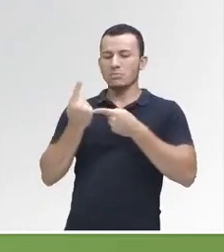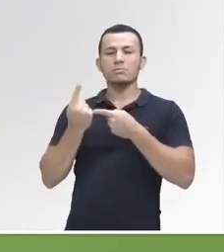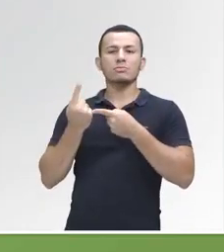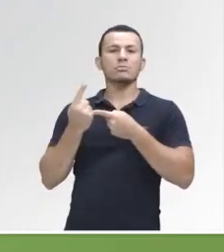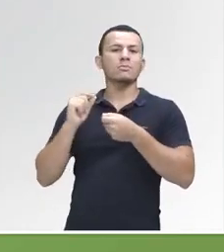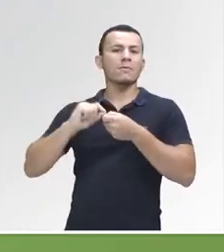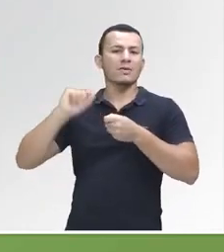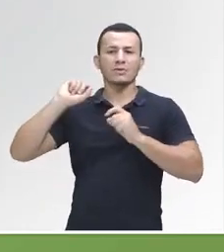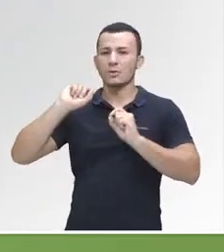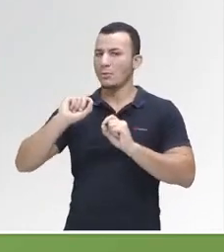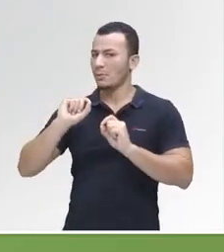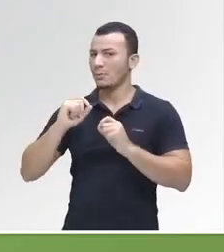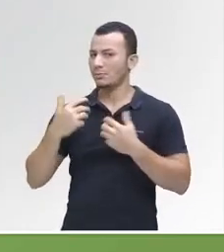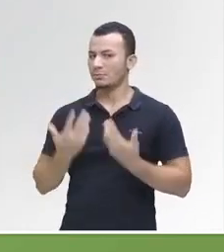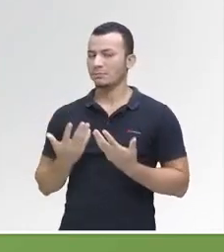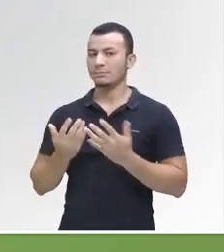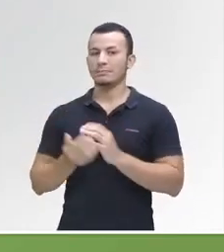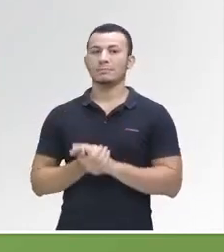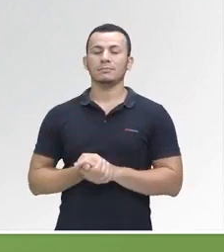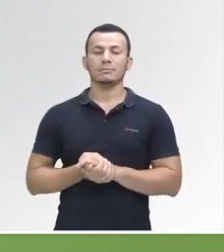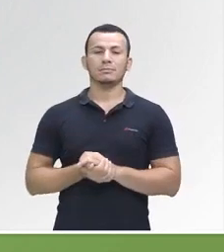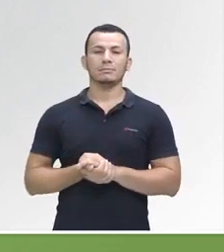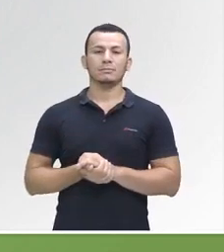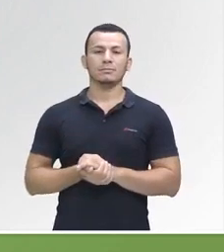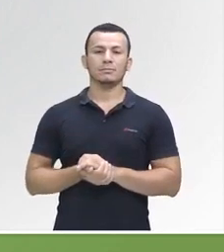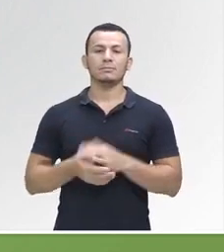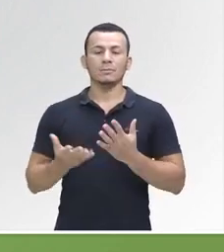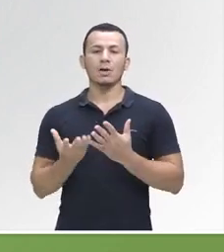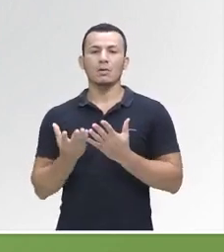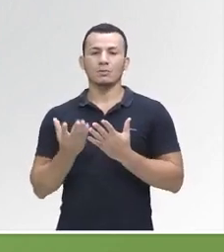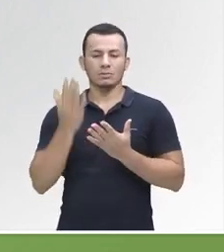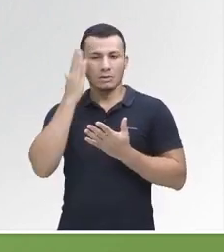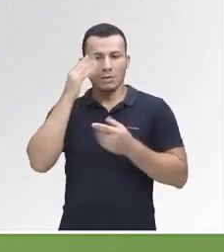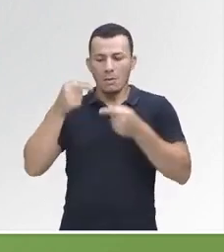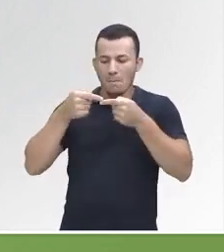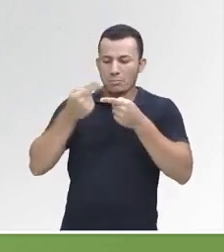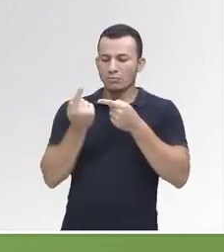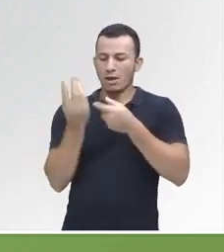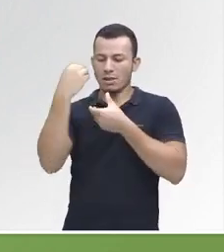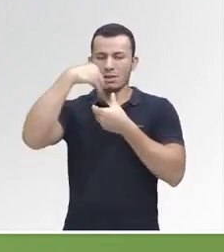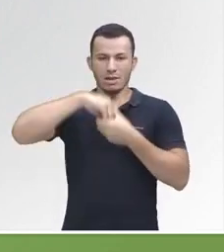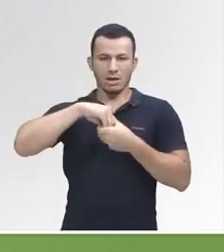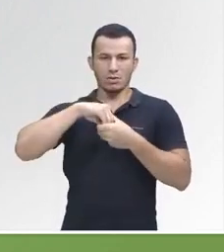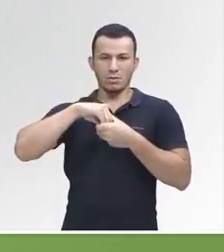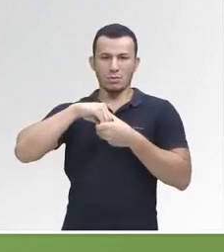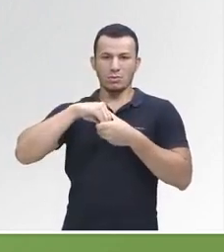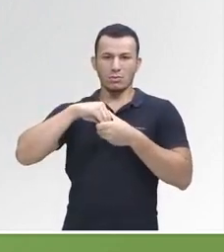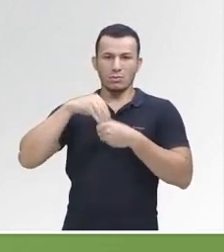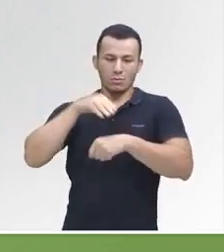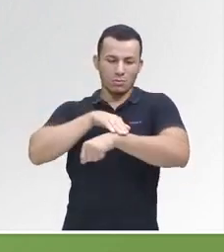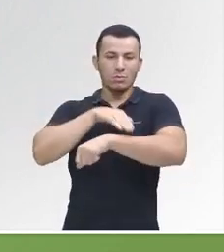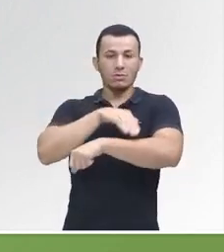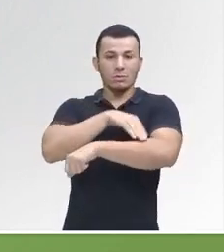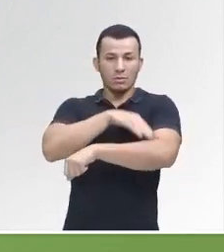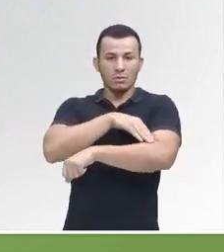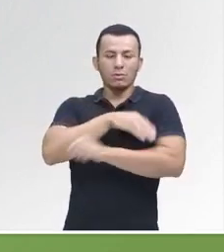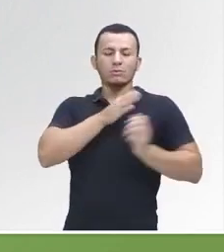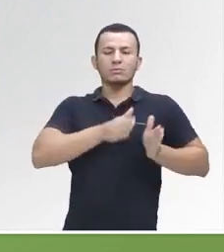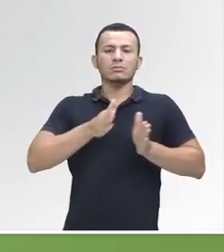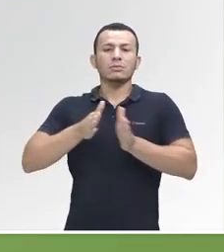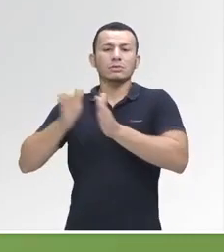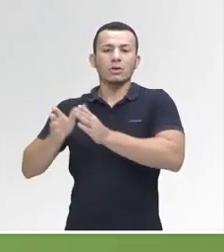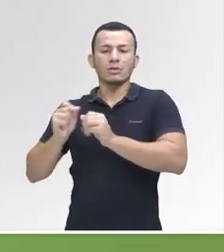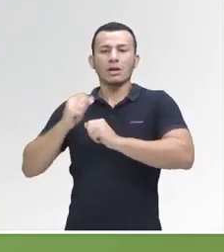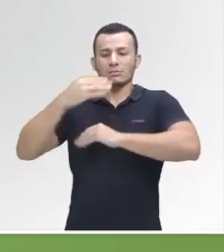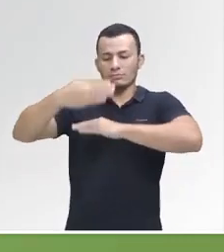Como a fratura ela acontece internamente, nós vamos fazer o seguinte procedimento, que é